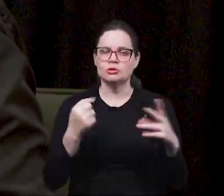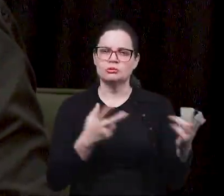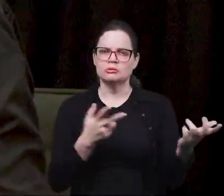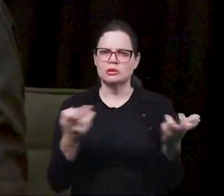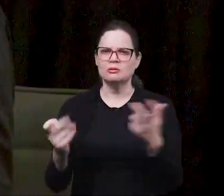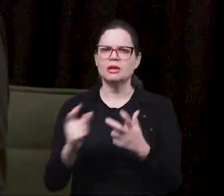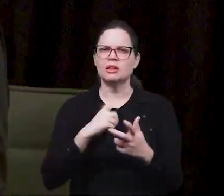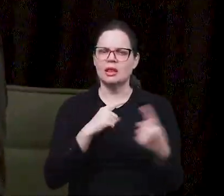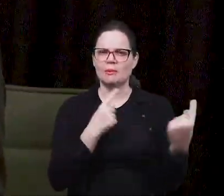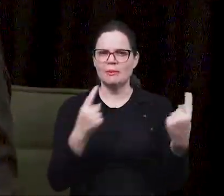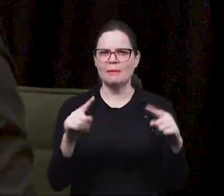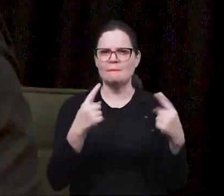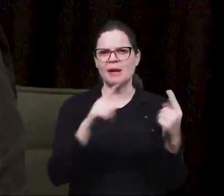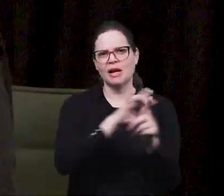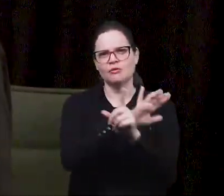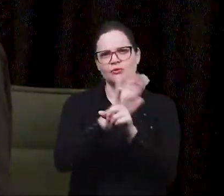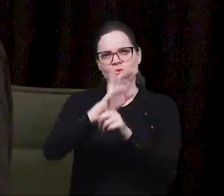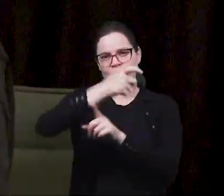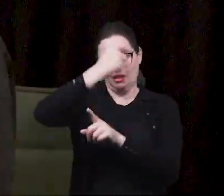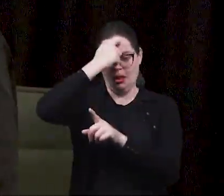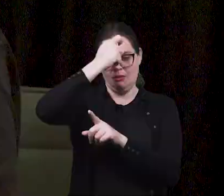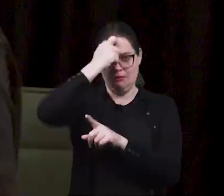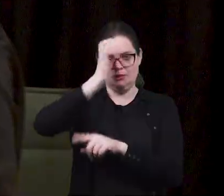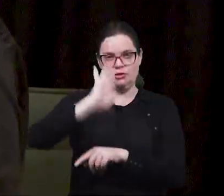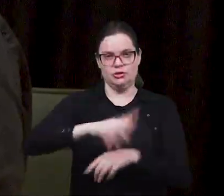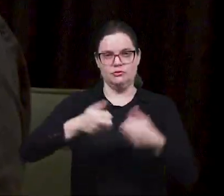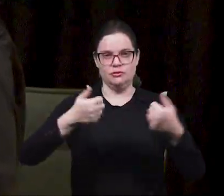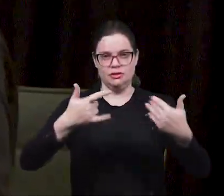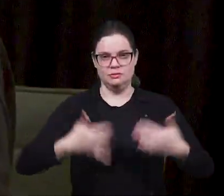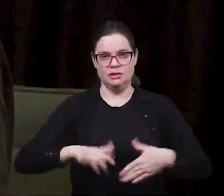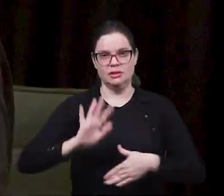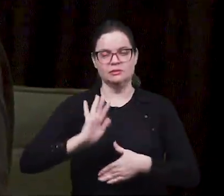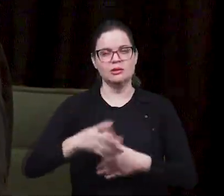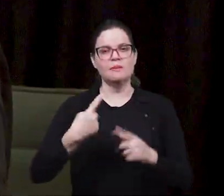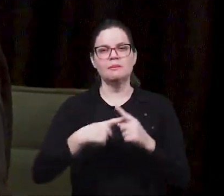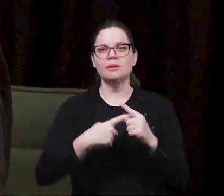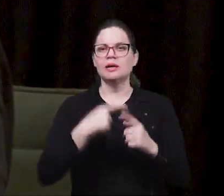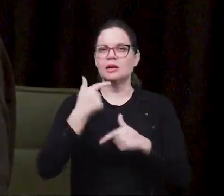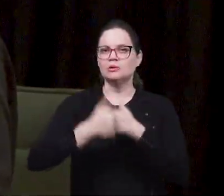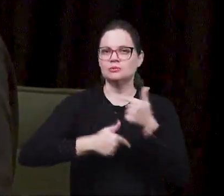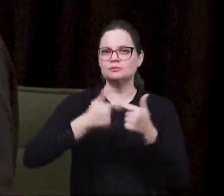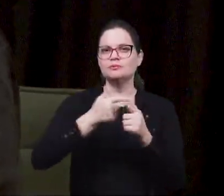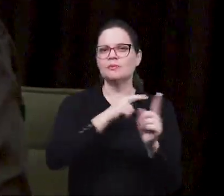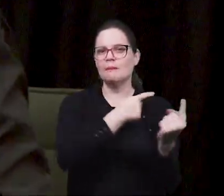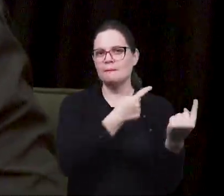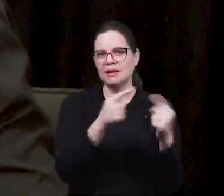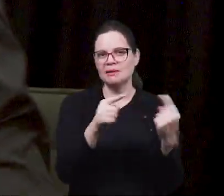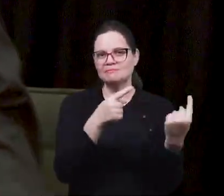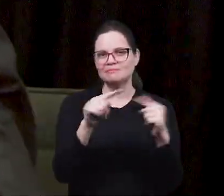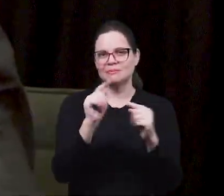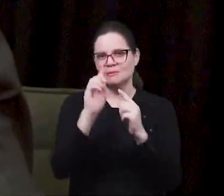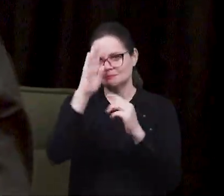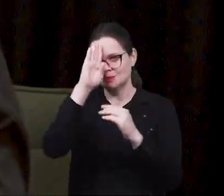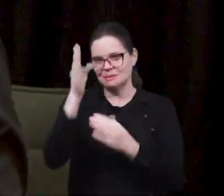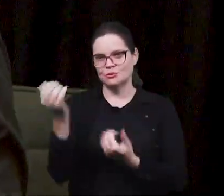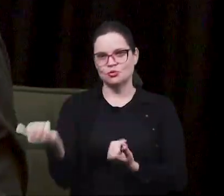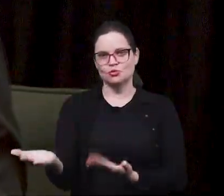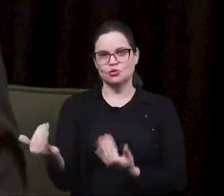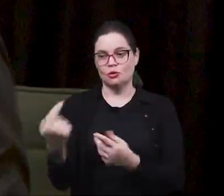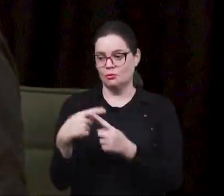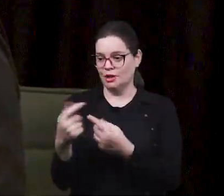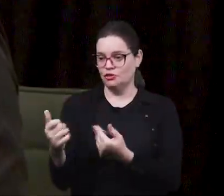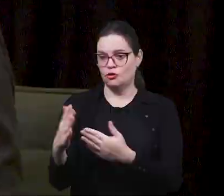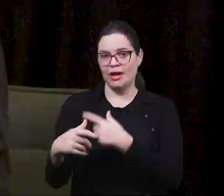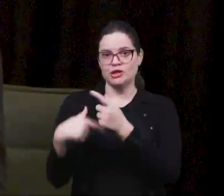embate, principalmente na mente, como foi falado antes, lutando pelas mentes, principalmente do jovem, porque os jovens são as próximas